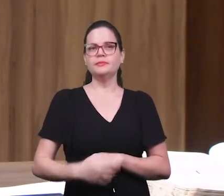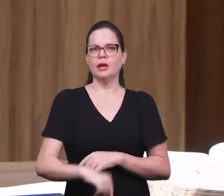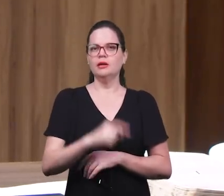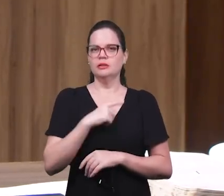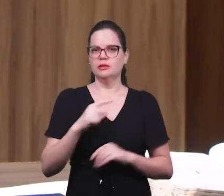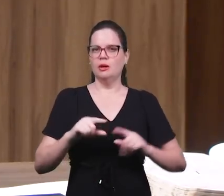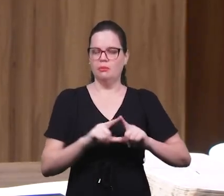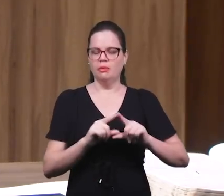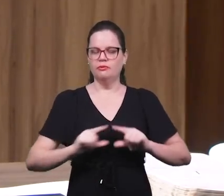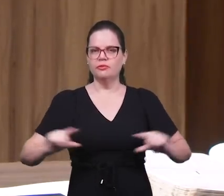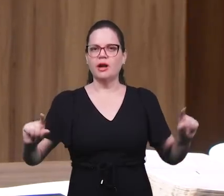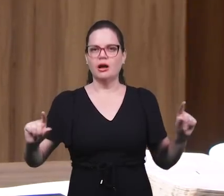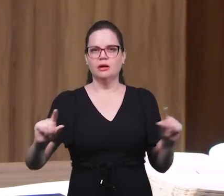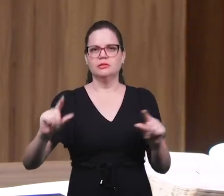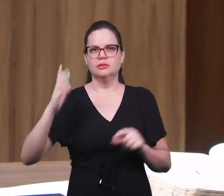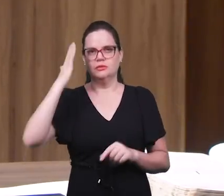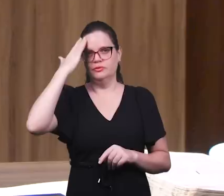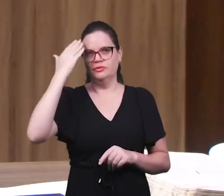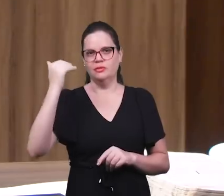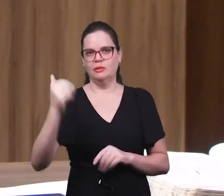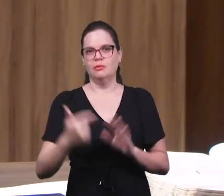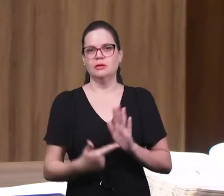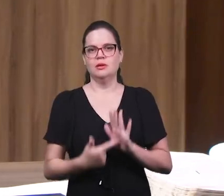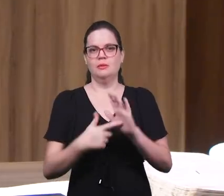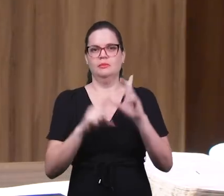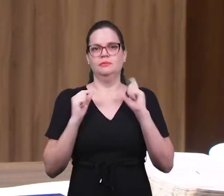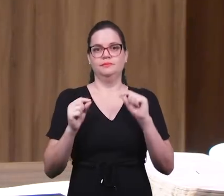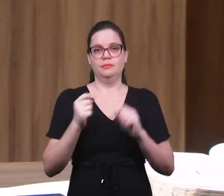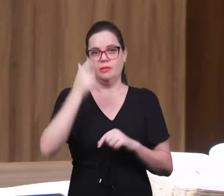Policarpo, né? Tipo, ele falou: durante